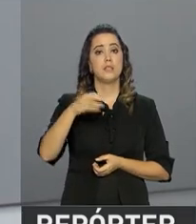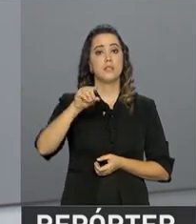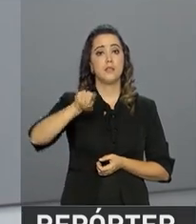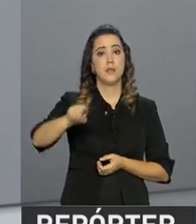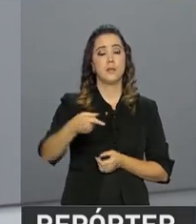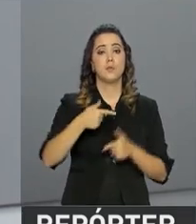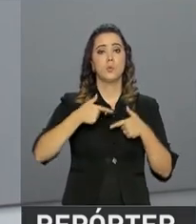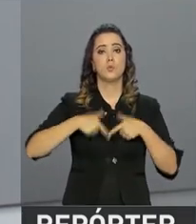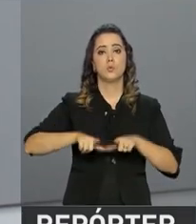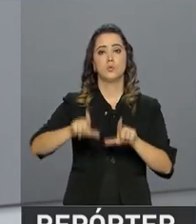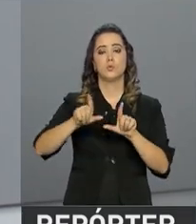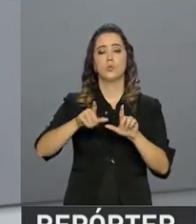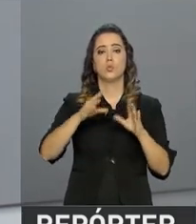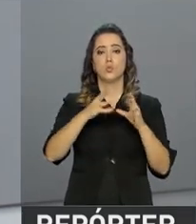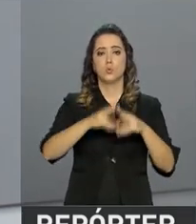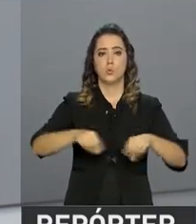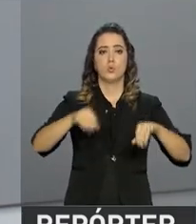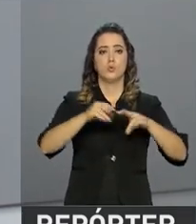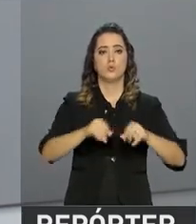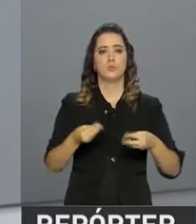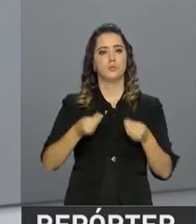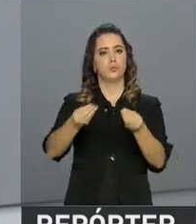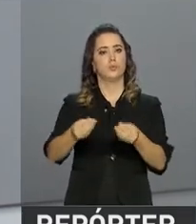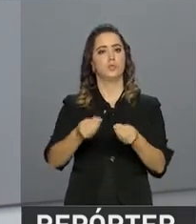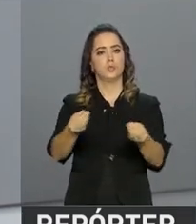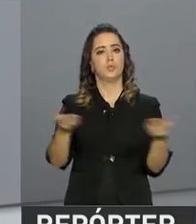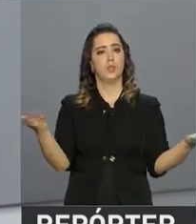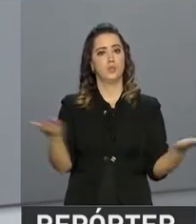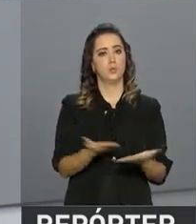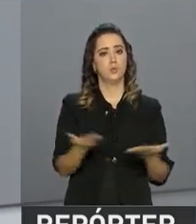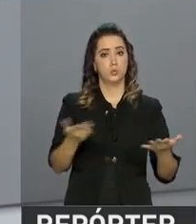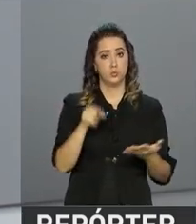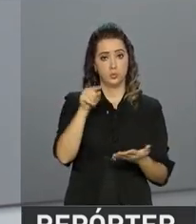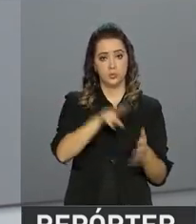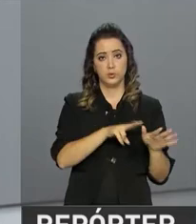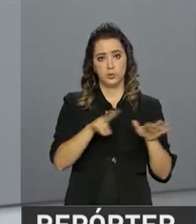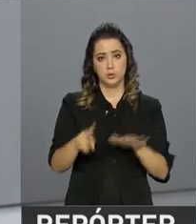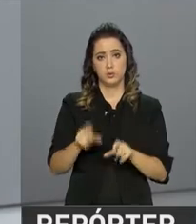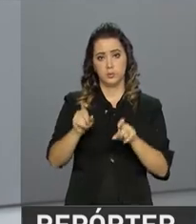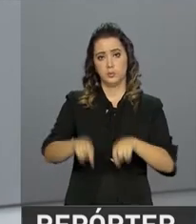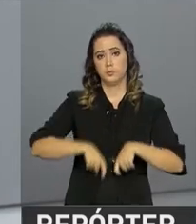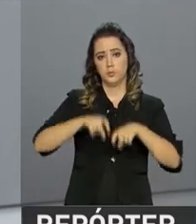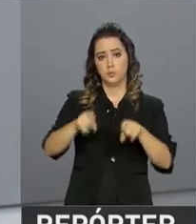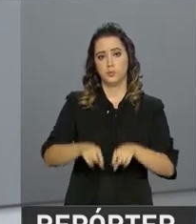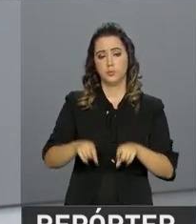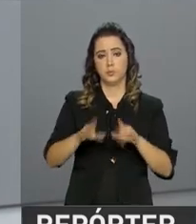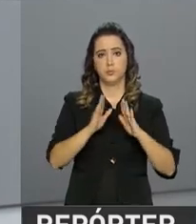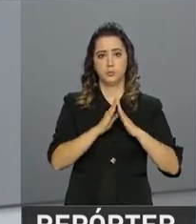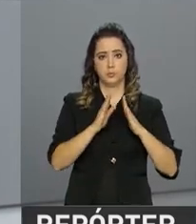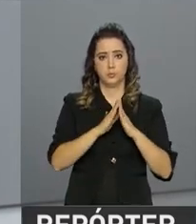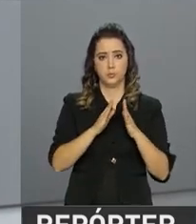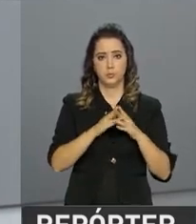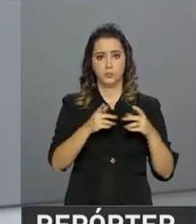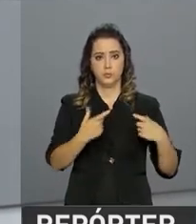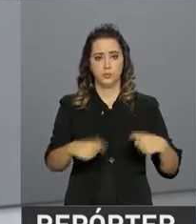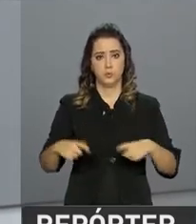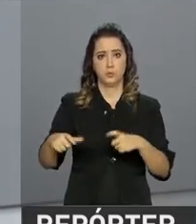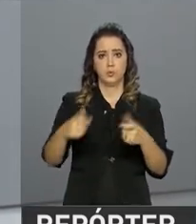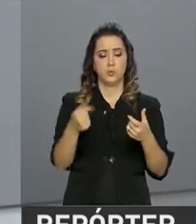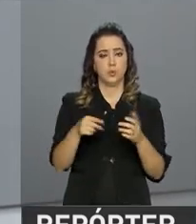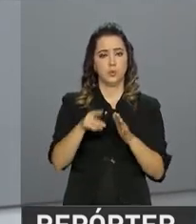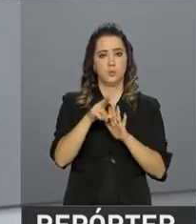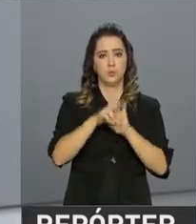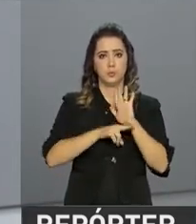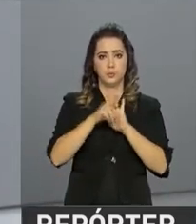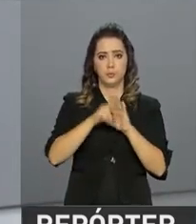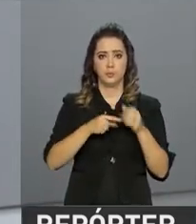foram entregues em vários estados esta semana para assentados da reforma agrária e para moradores de áreas ainda não regularizados